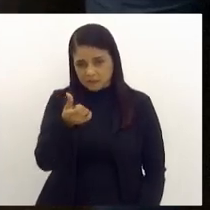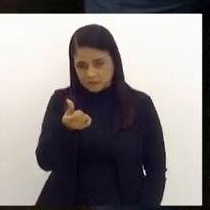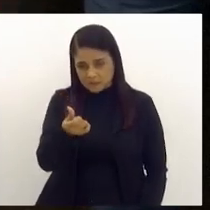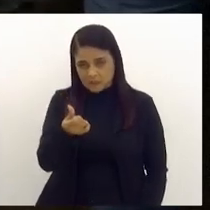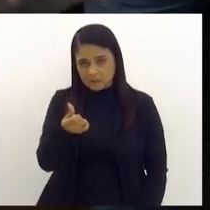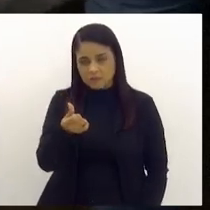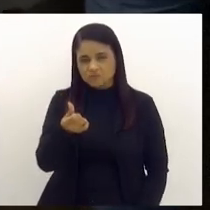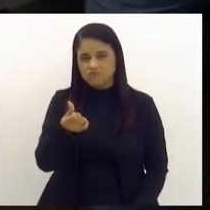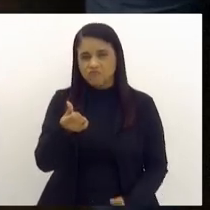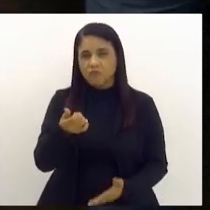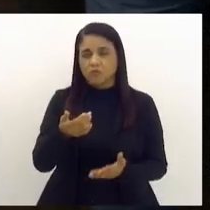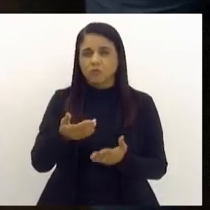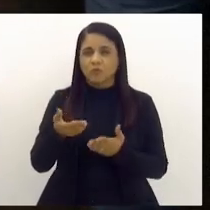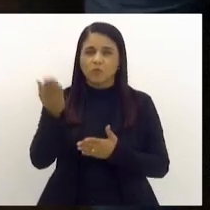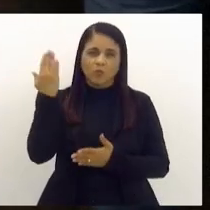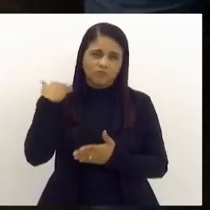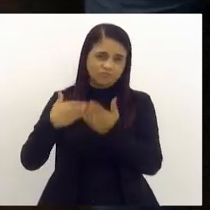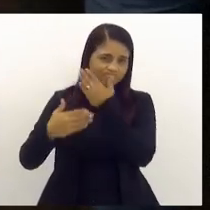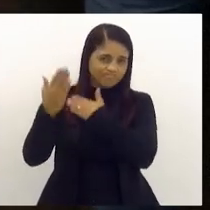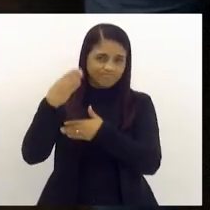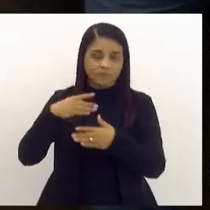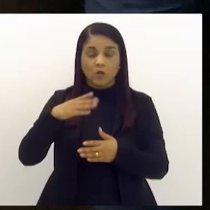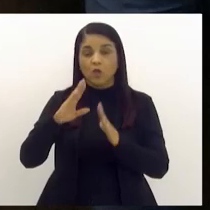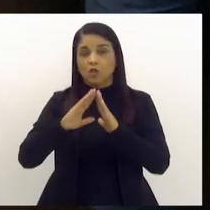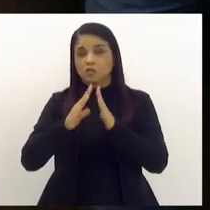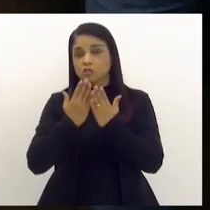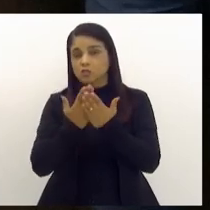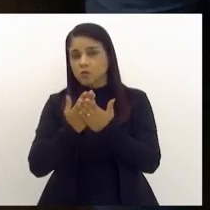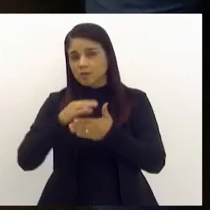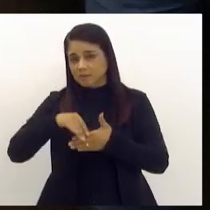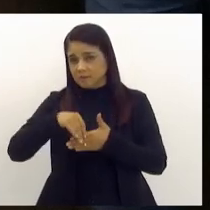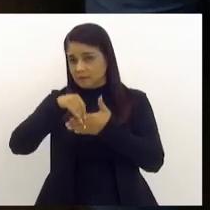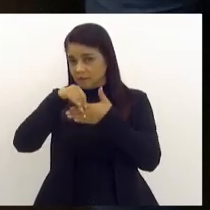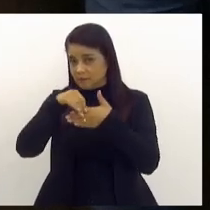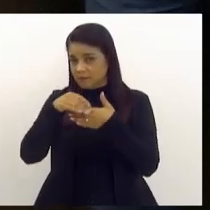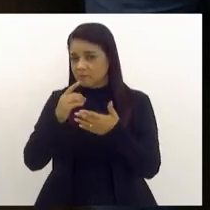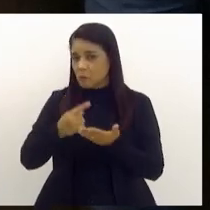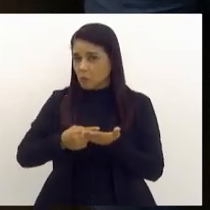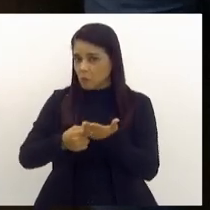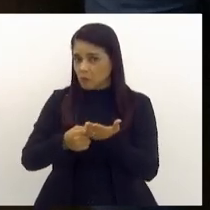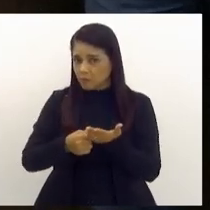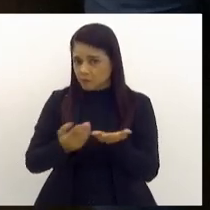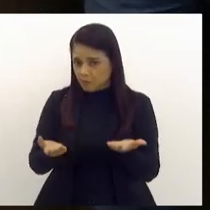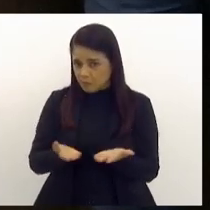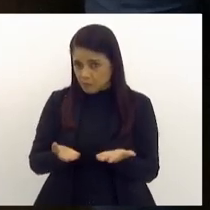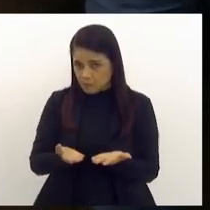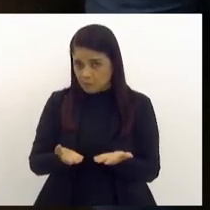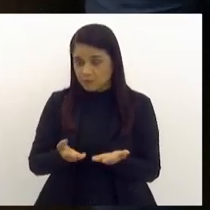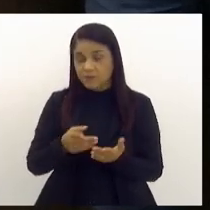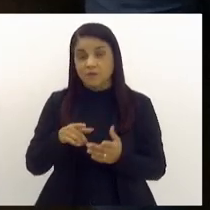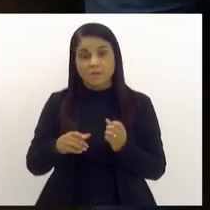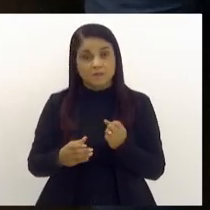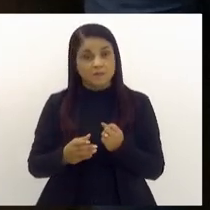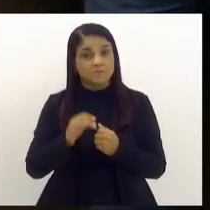antigo Colégio de Líderes e está cumprido aqui nesse acordo. Mas só assegurar aos deputados que